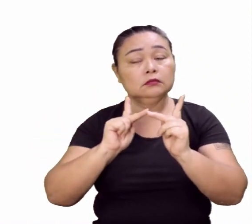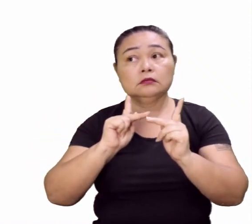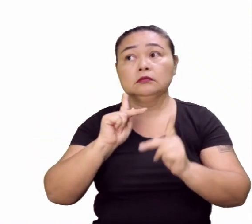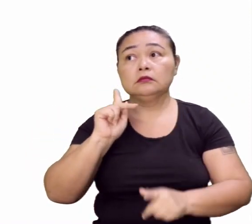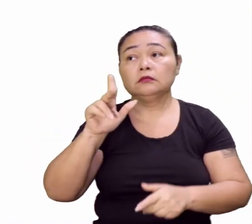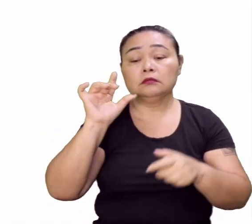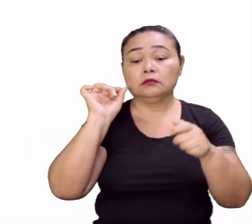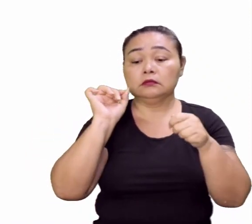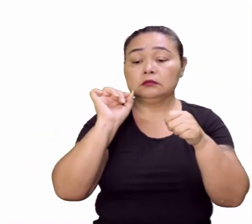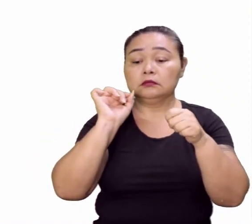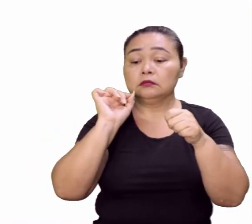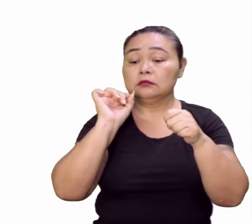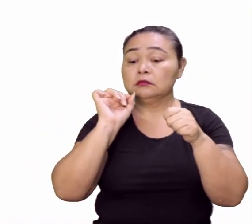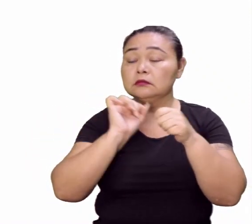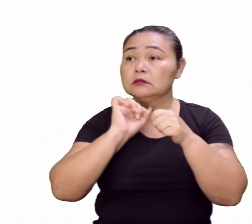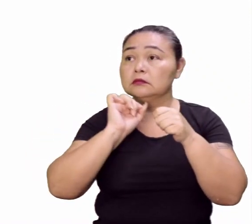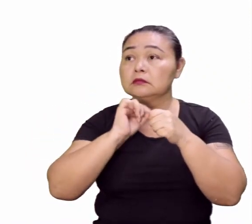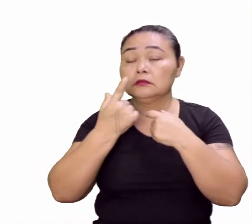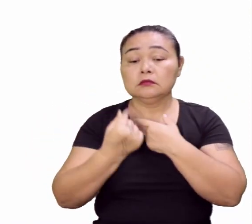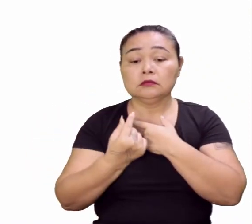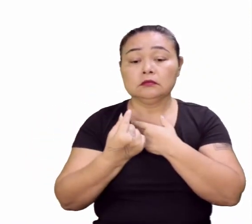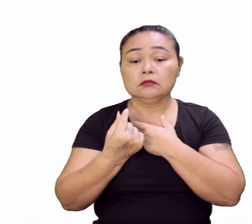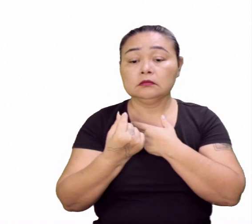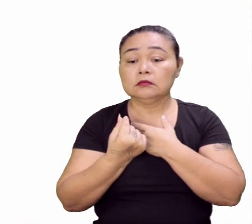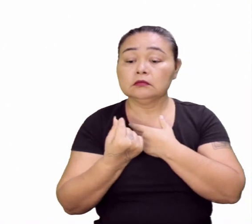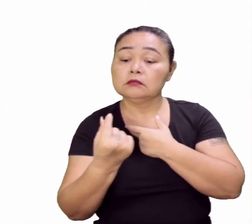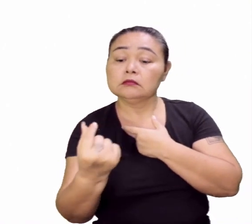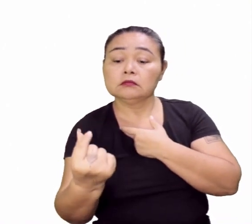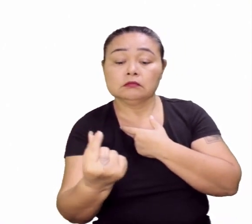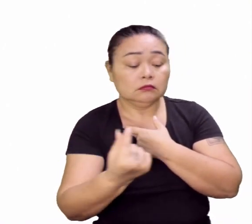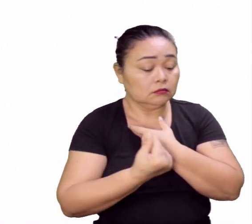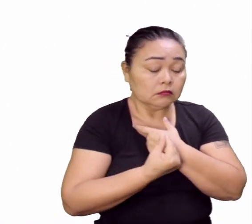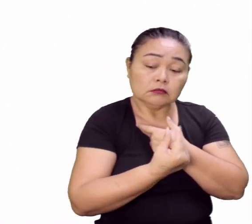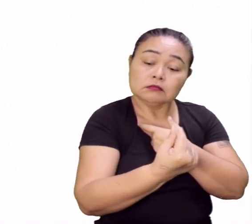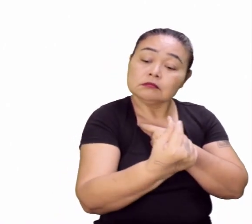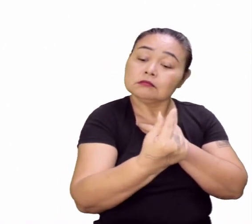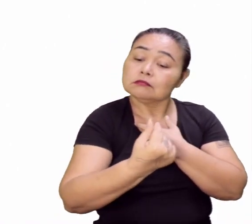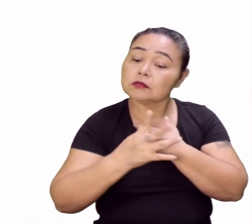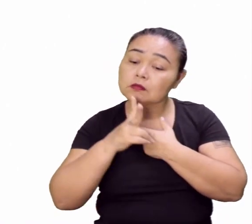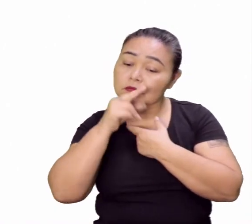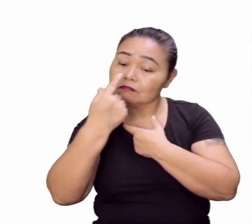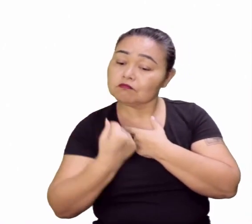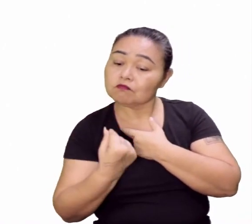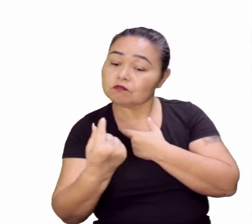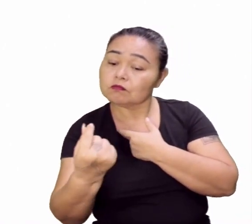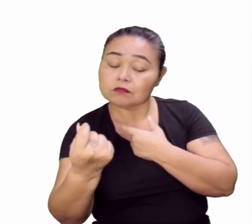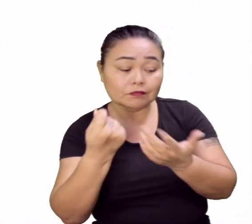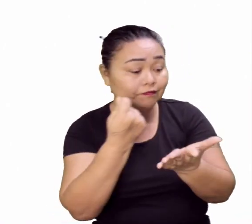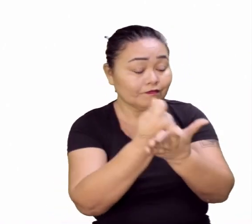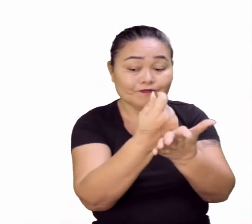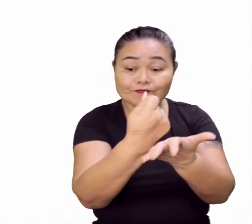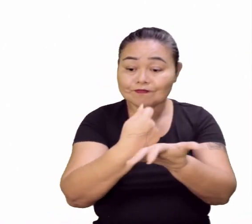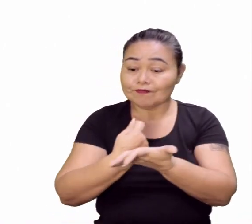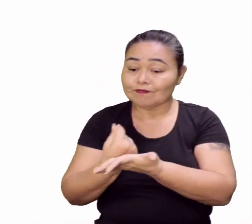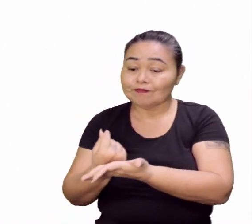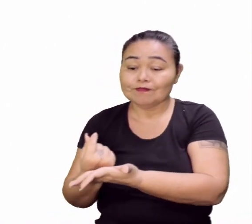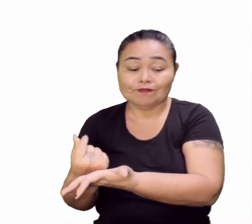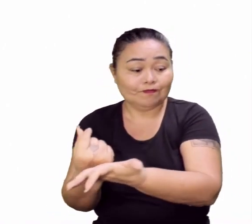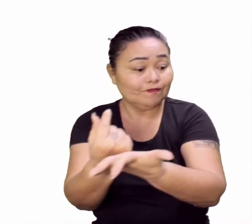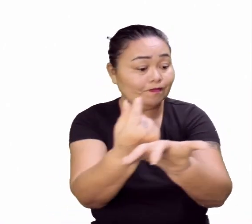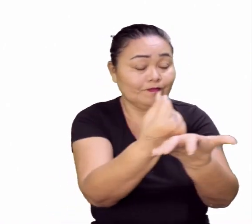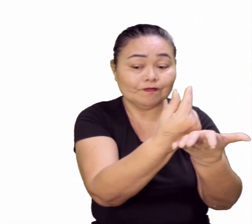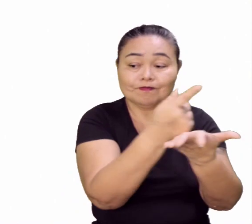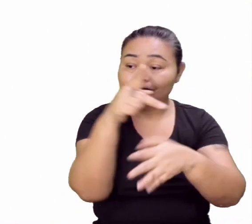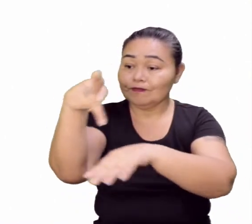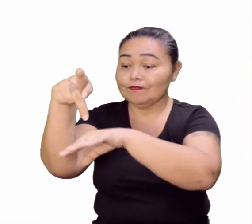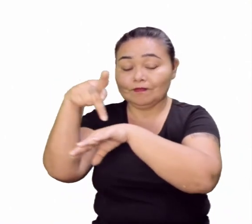vai fazer com que o fluxo econômico das nações se torne mais intenso, porque haverá um fluxo maior econômico